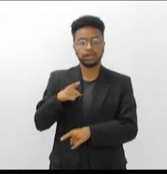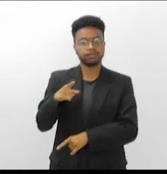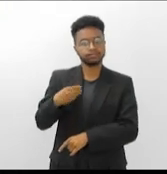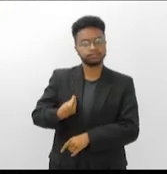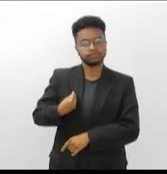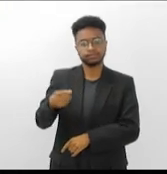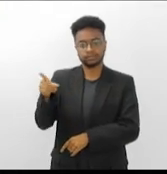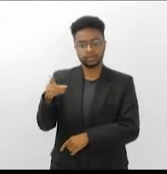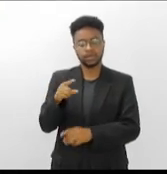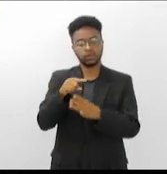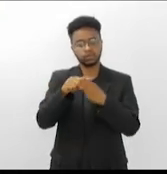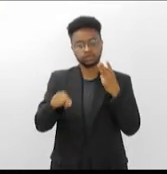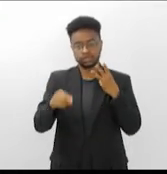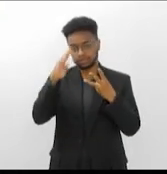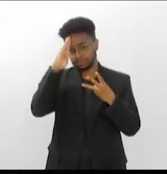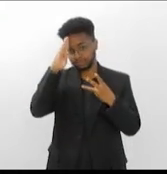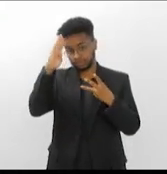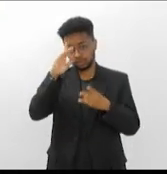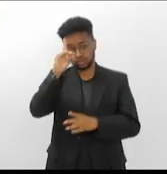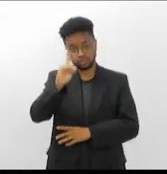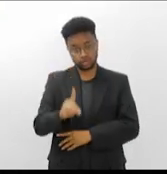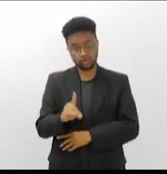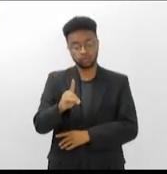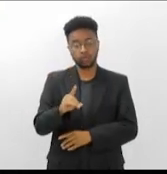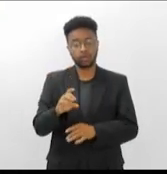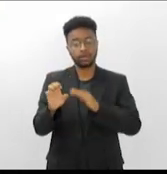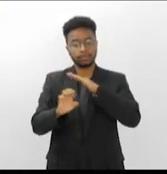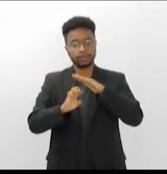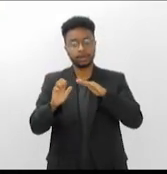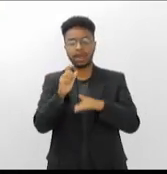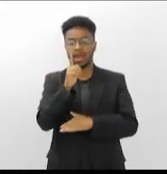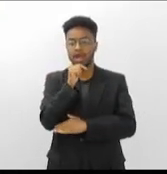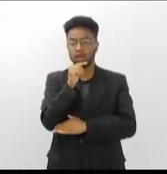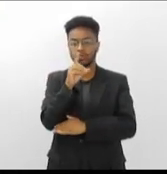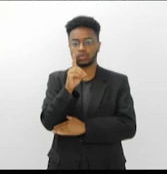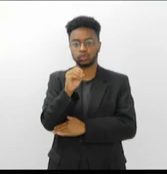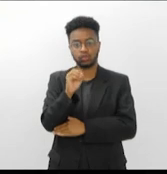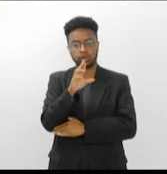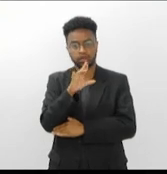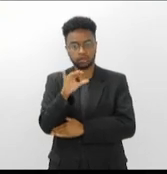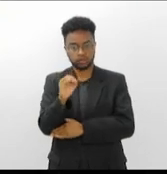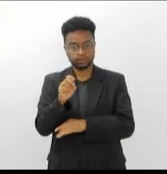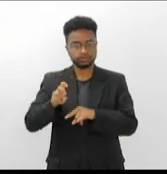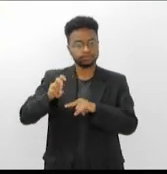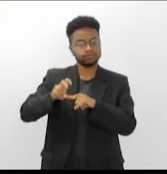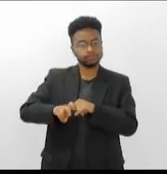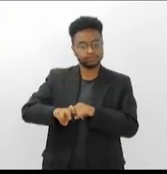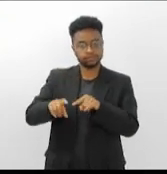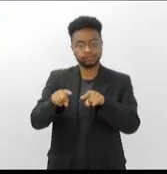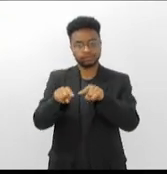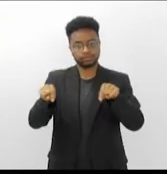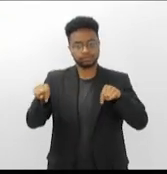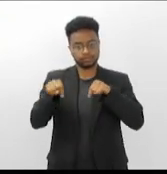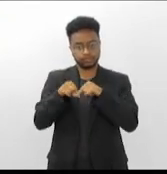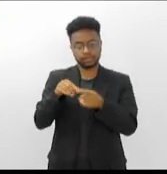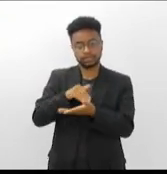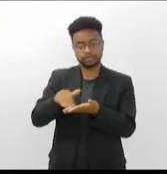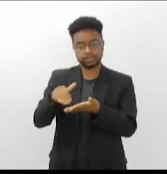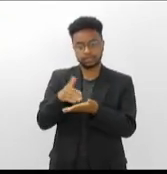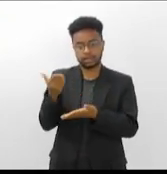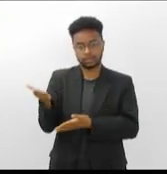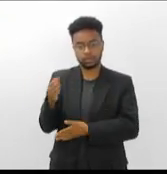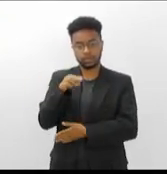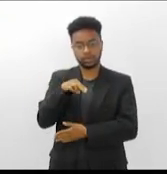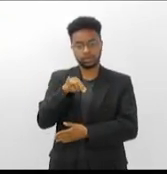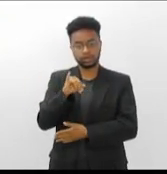os 3 principais diretores da Águas do Rio sentados no gabinete do secretário